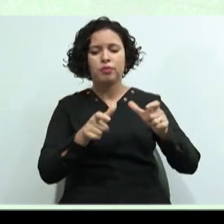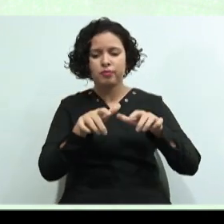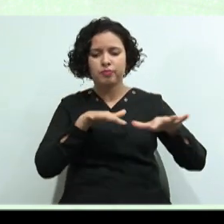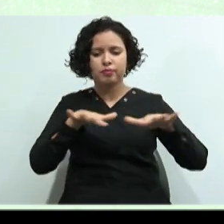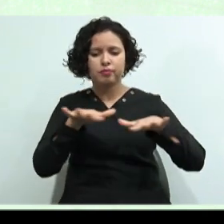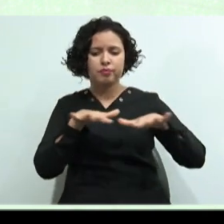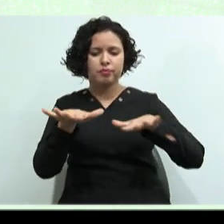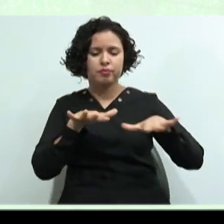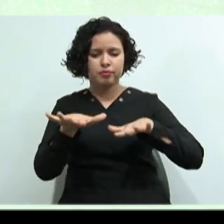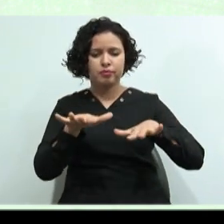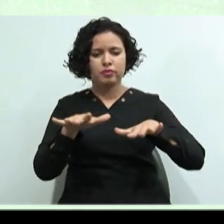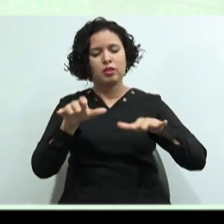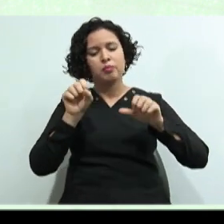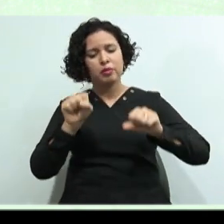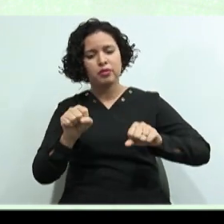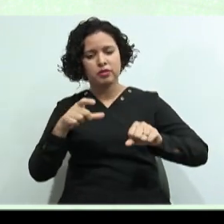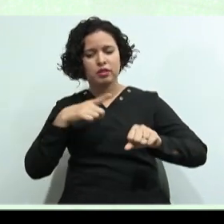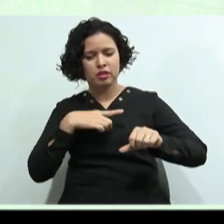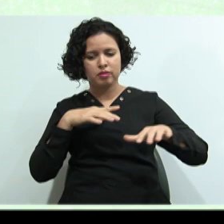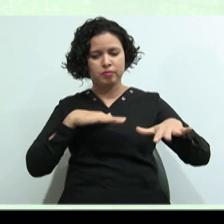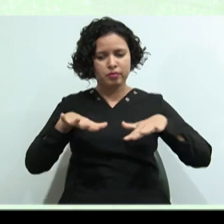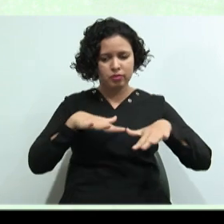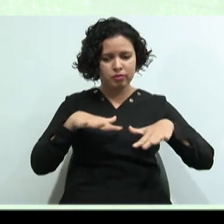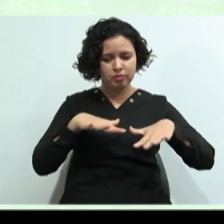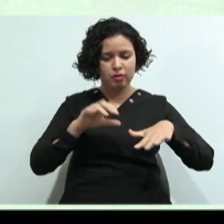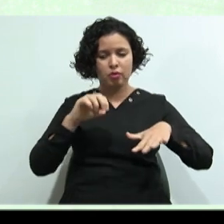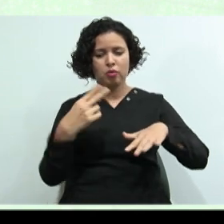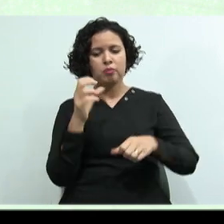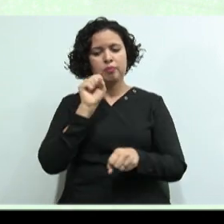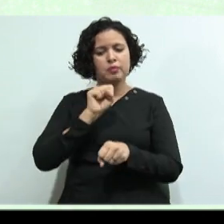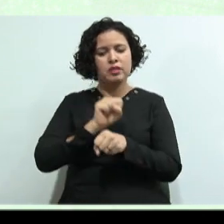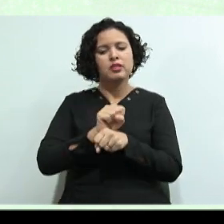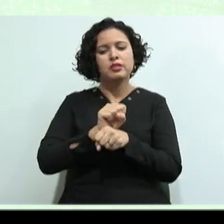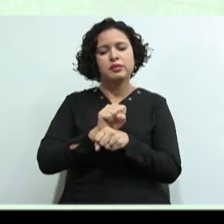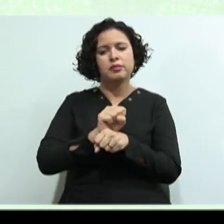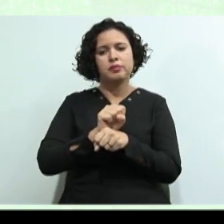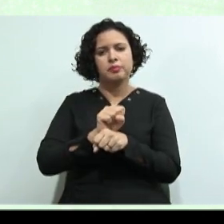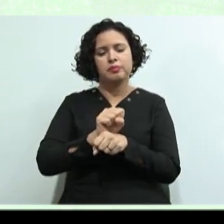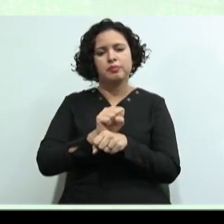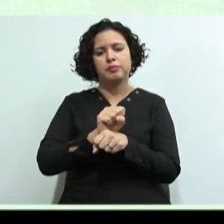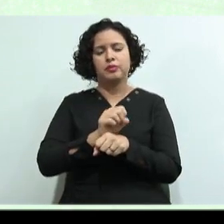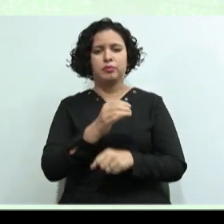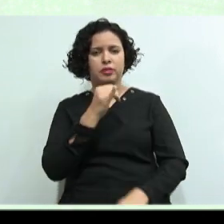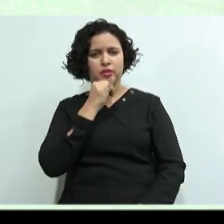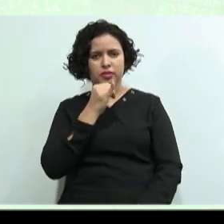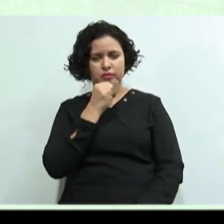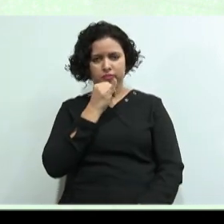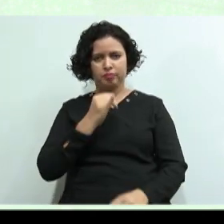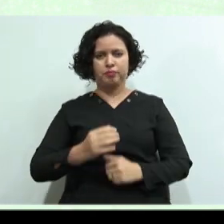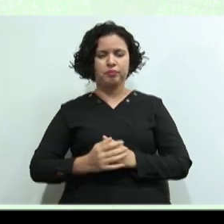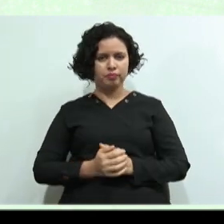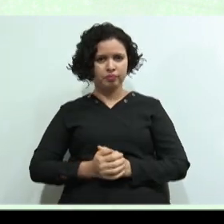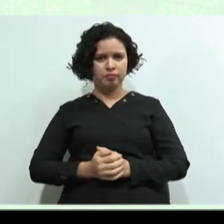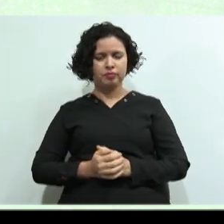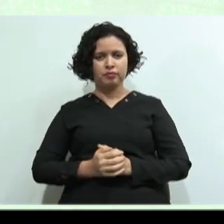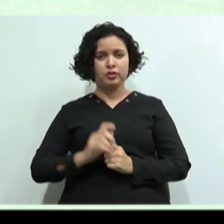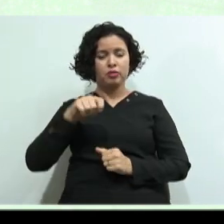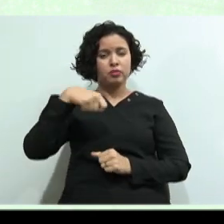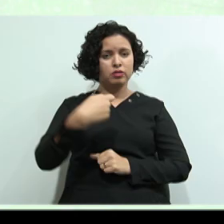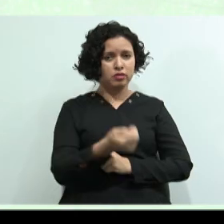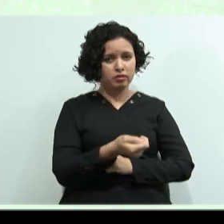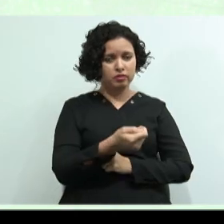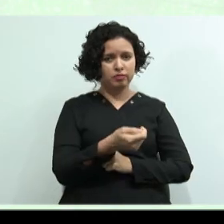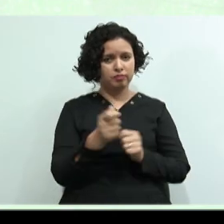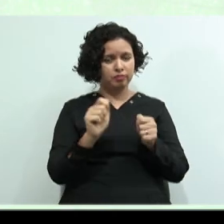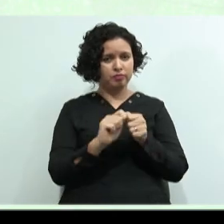eles podem ter ou não movimentos na sua execução. Por exemplo, o sinal, se a gente